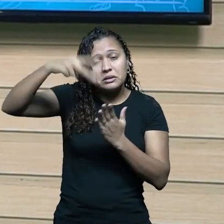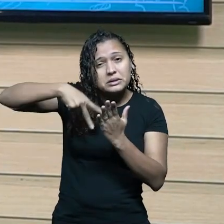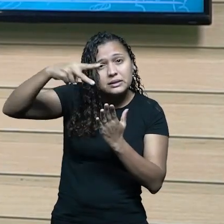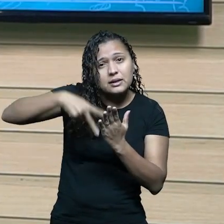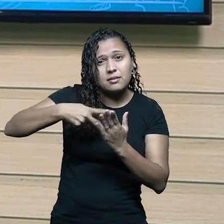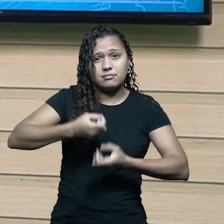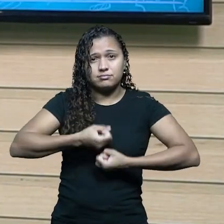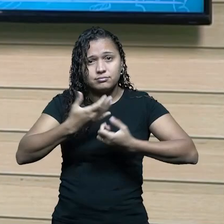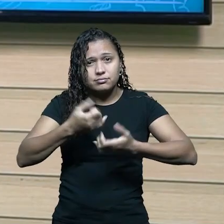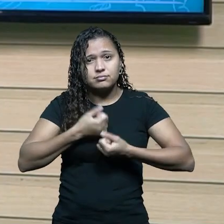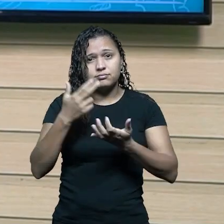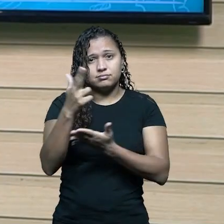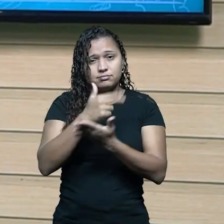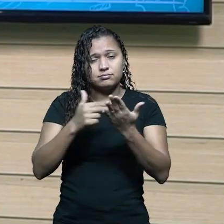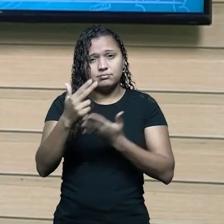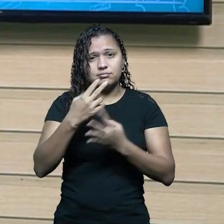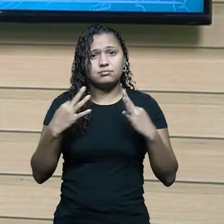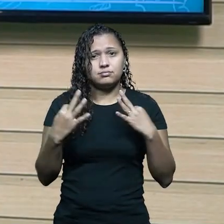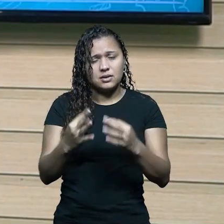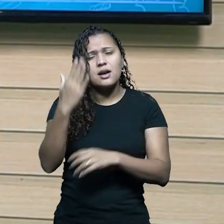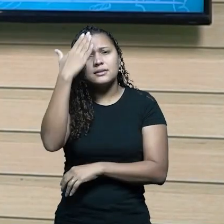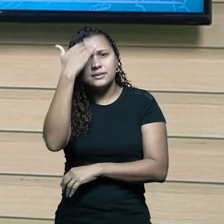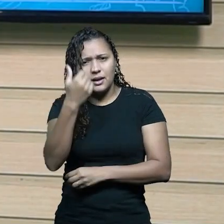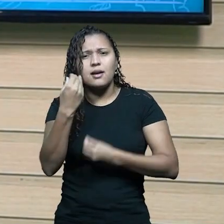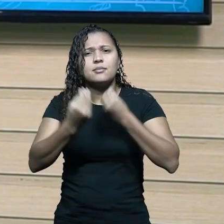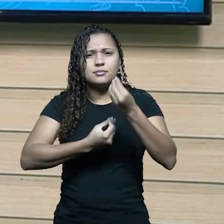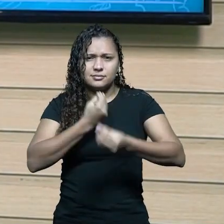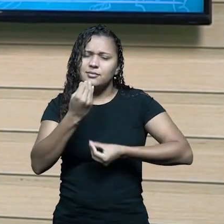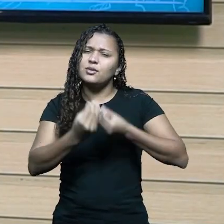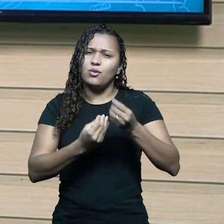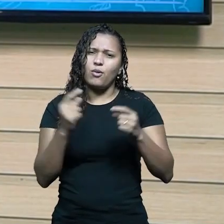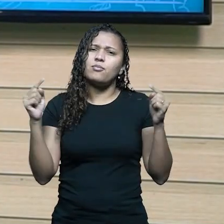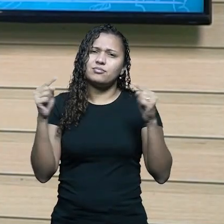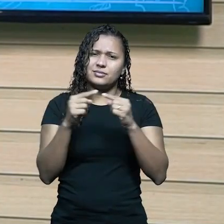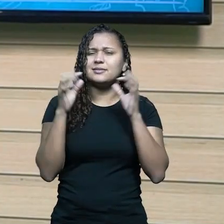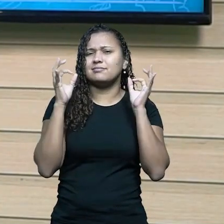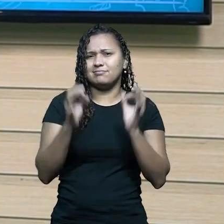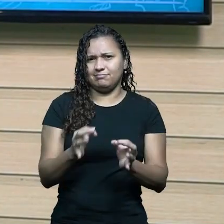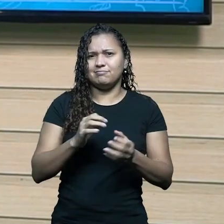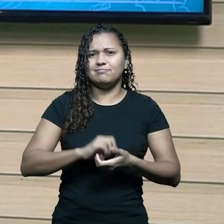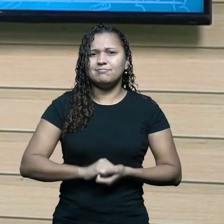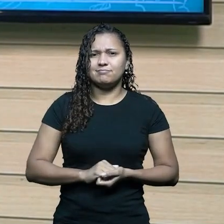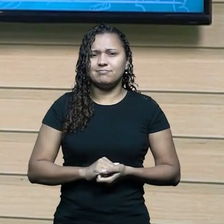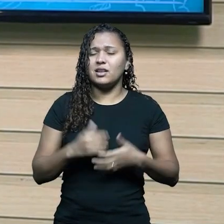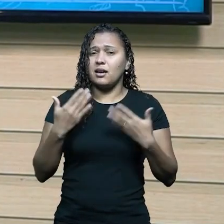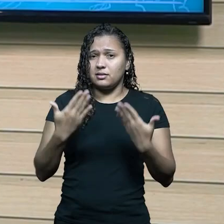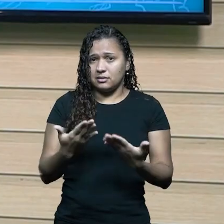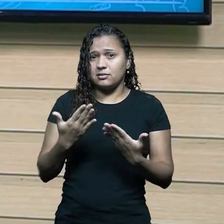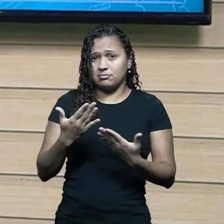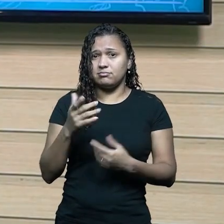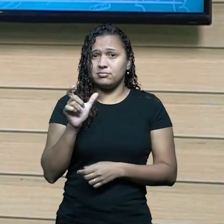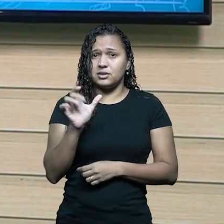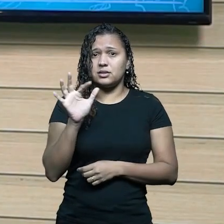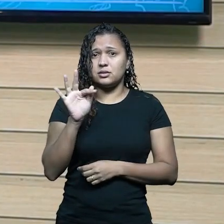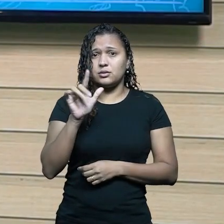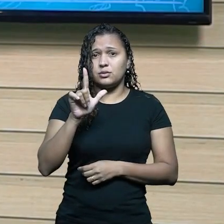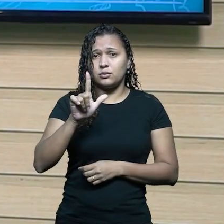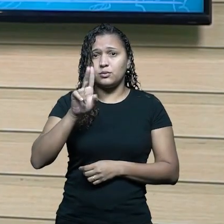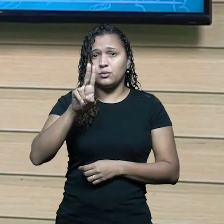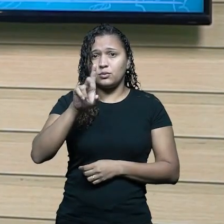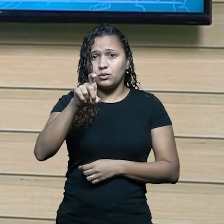produzir um desenho técnico saiba como fazê-lo de forma correta. Então, esse fluxograma vai servir como